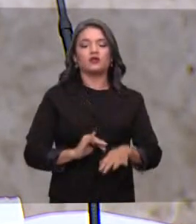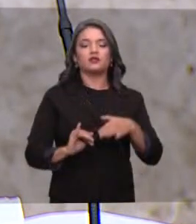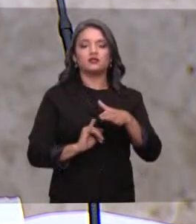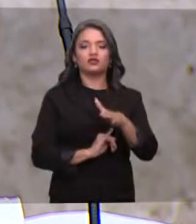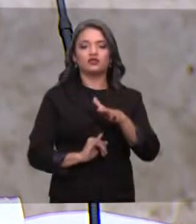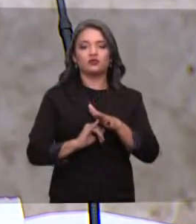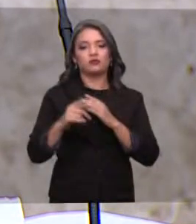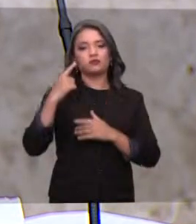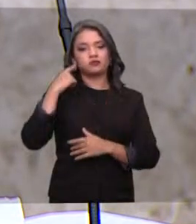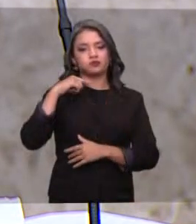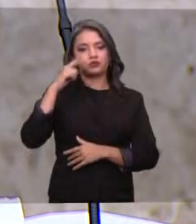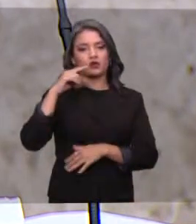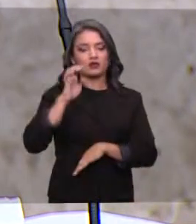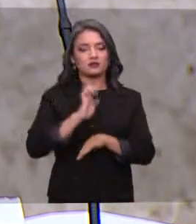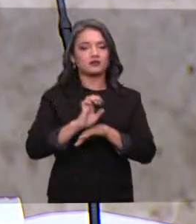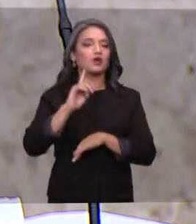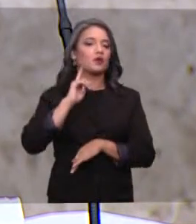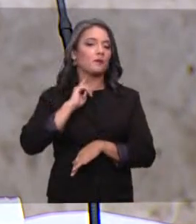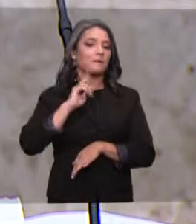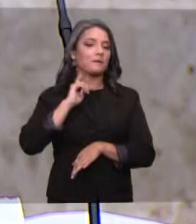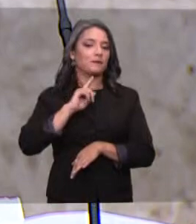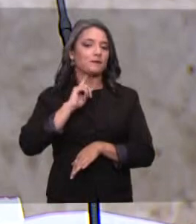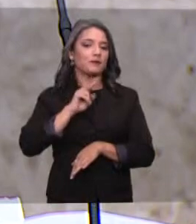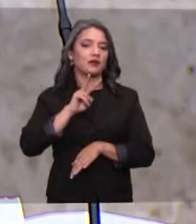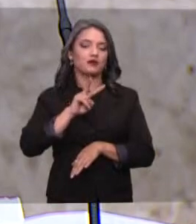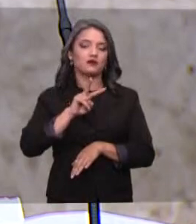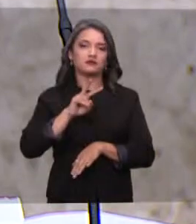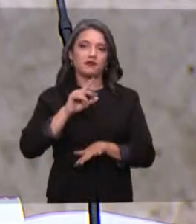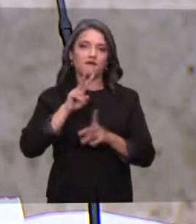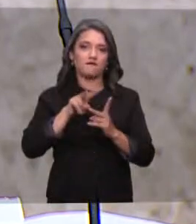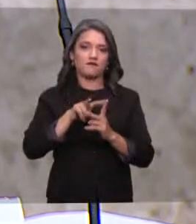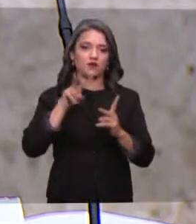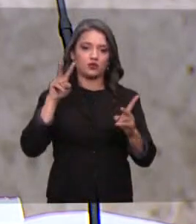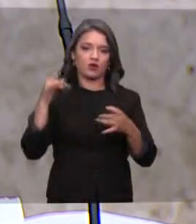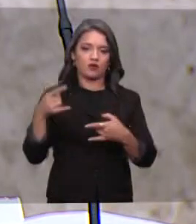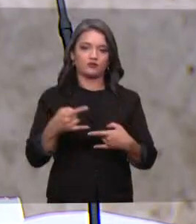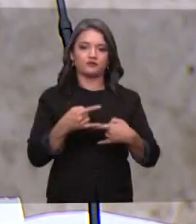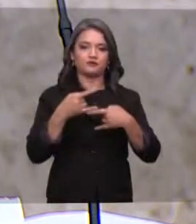Instituto dos Advogados de Minas Gerais por videoconferência.